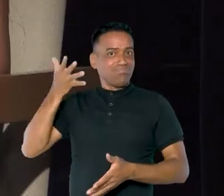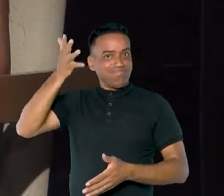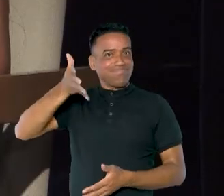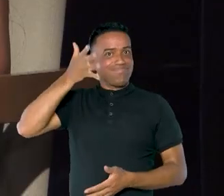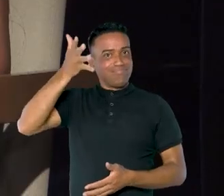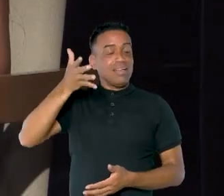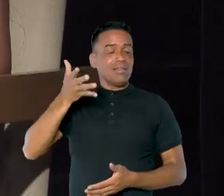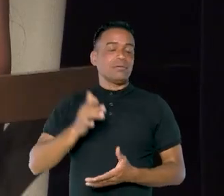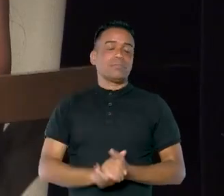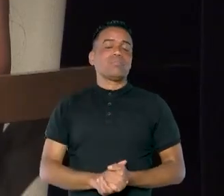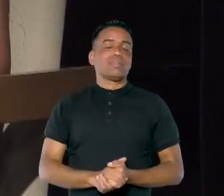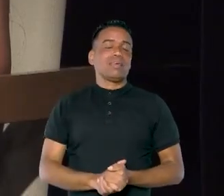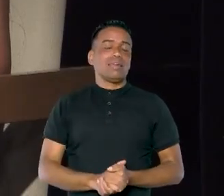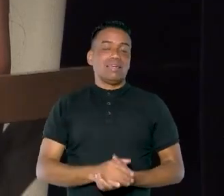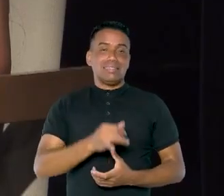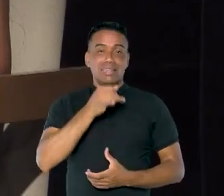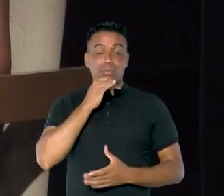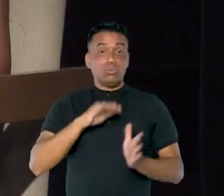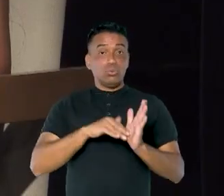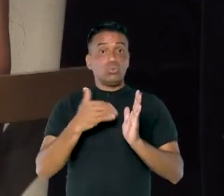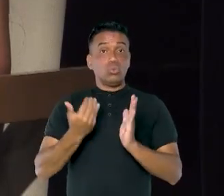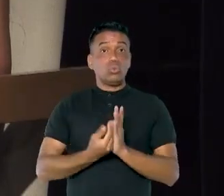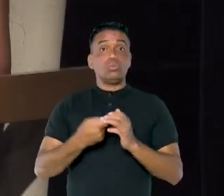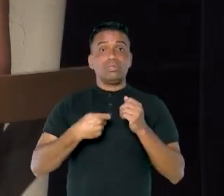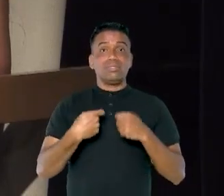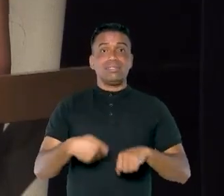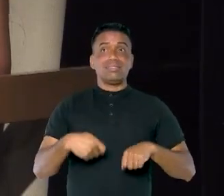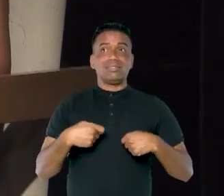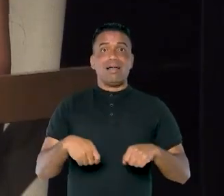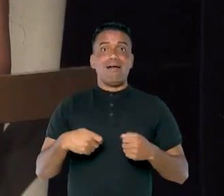né, dizendo que tudo tem que ter